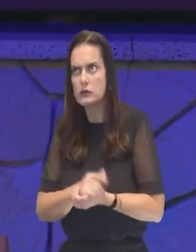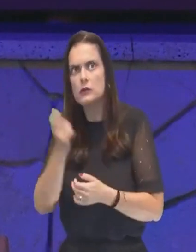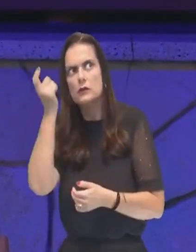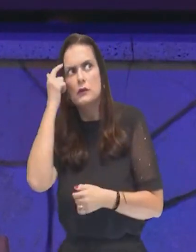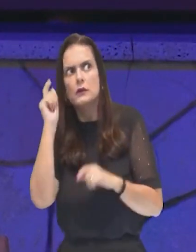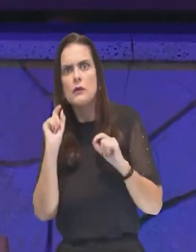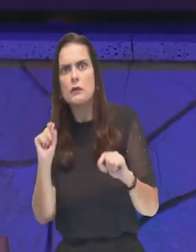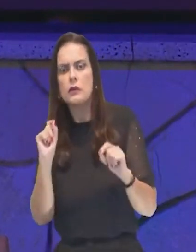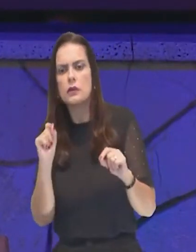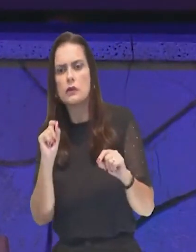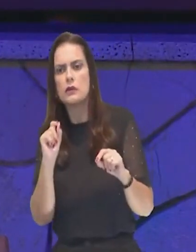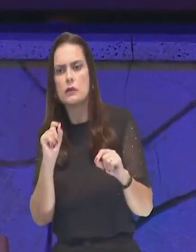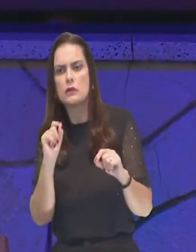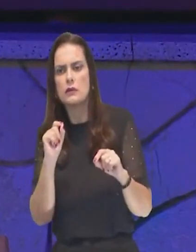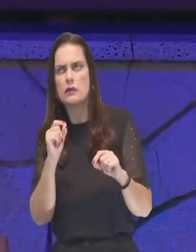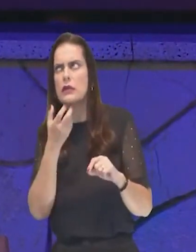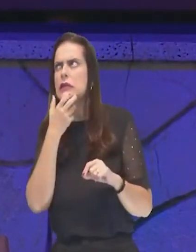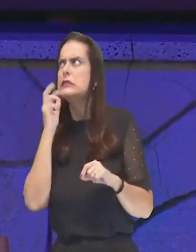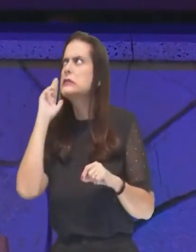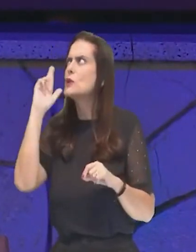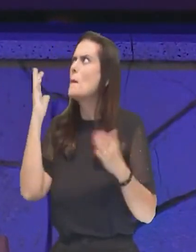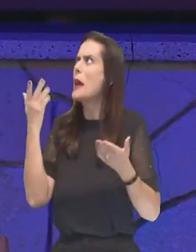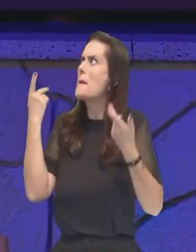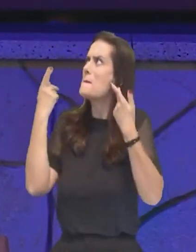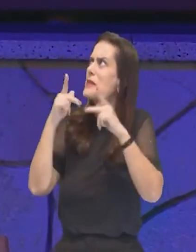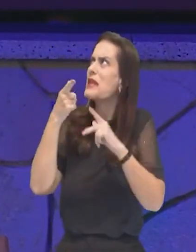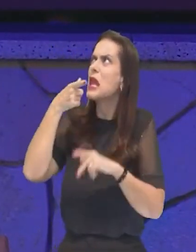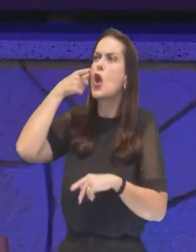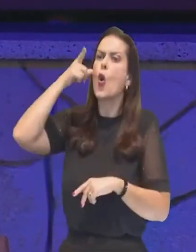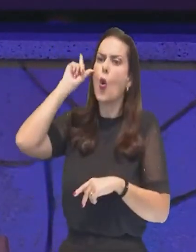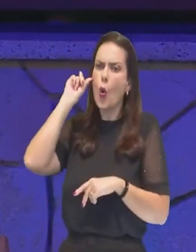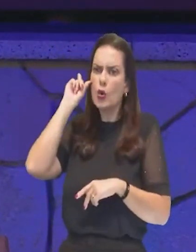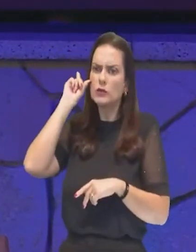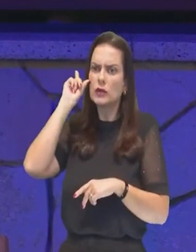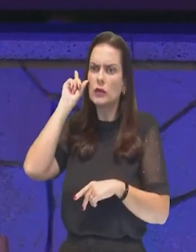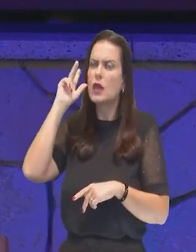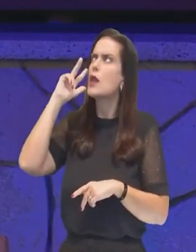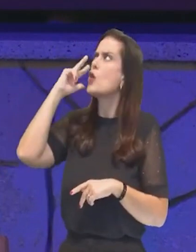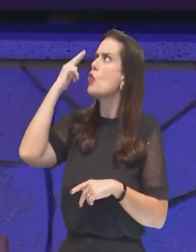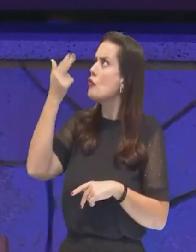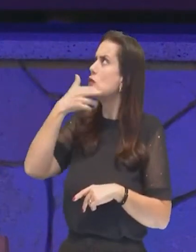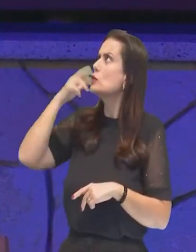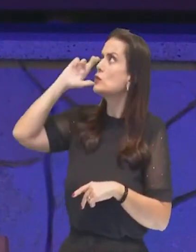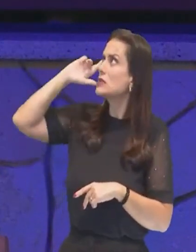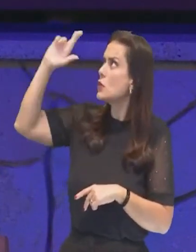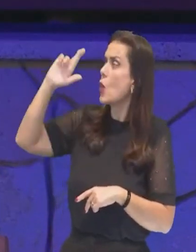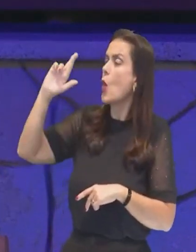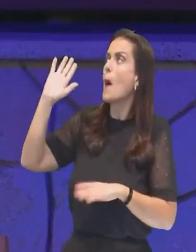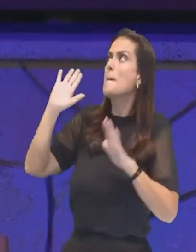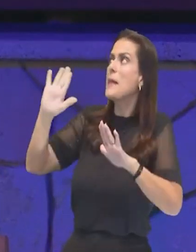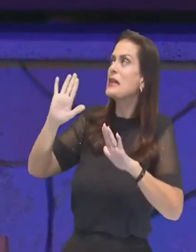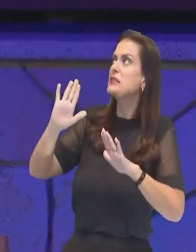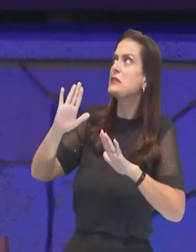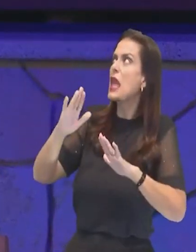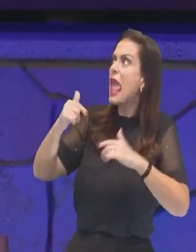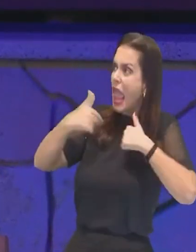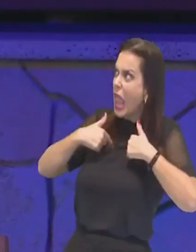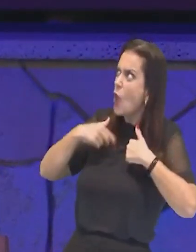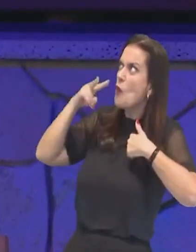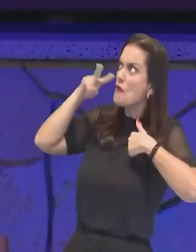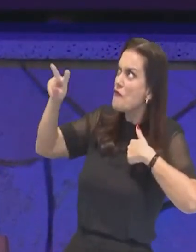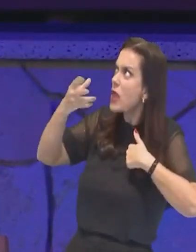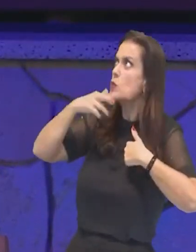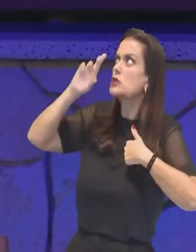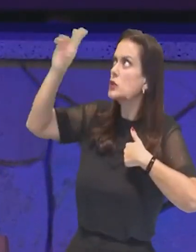irmãos? Eu falei assim: Senhor, mas eu preguei ontem na igreja, eu vi o Senhor, mas não era para eu ver o Senhor, era